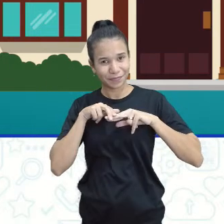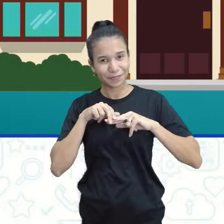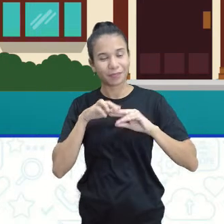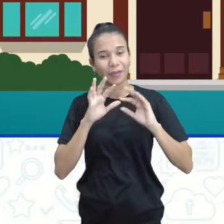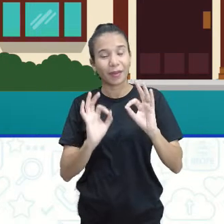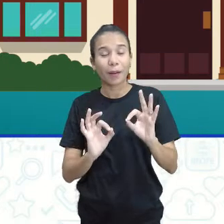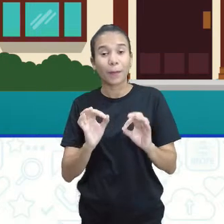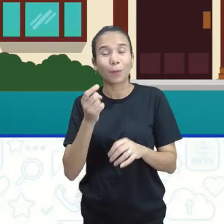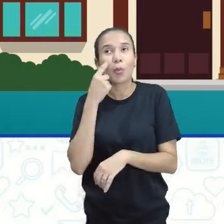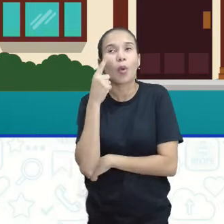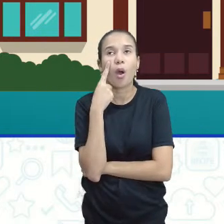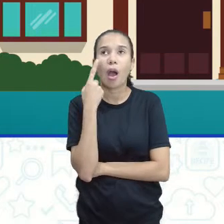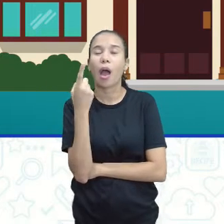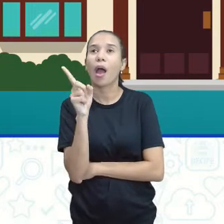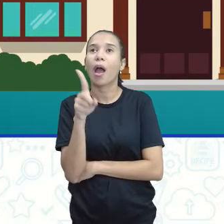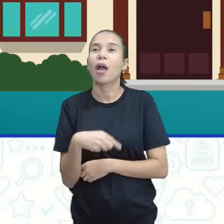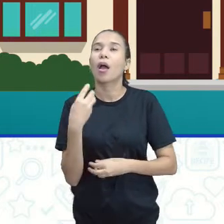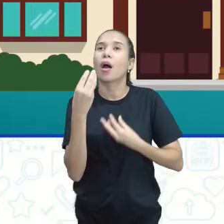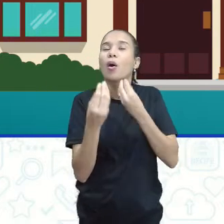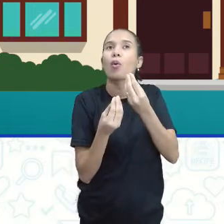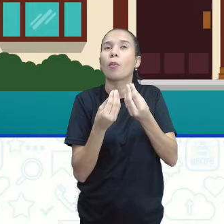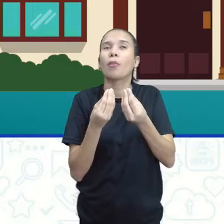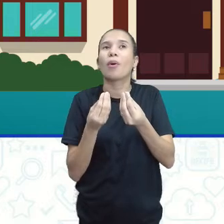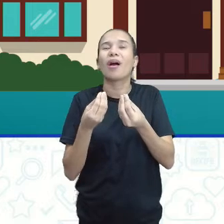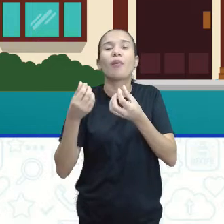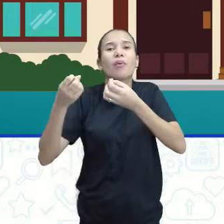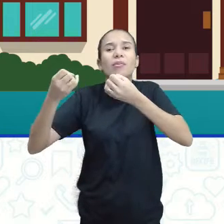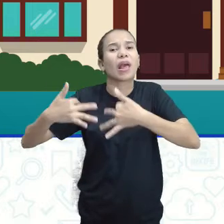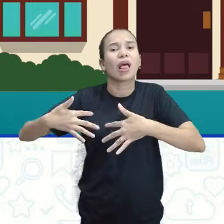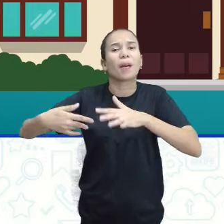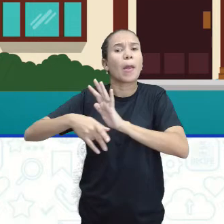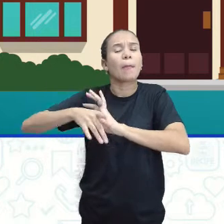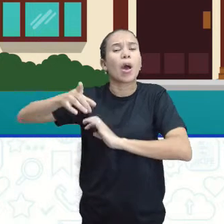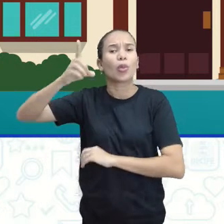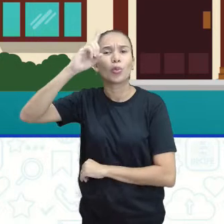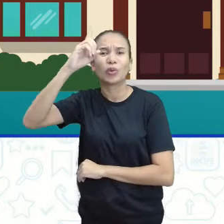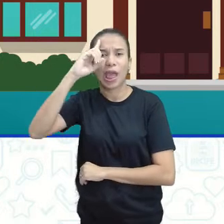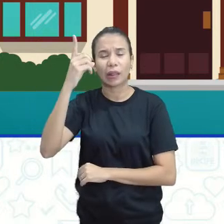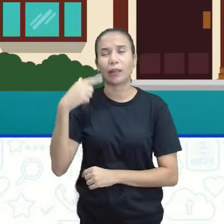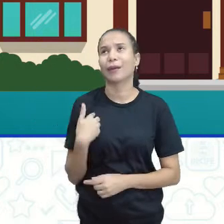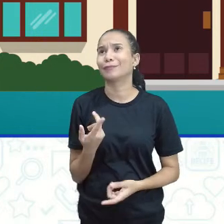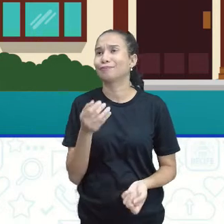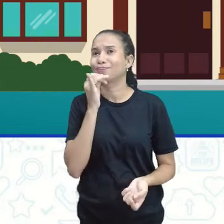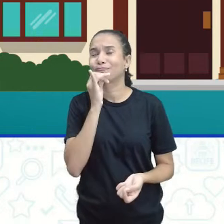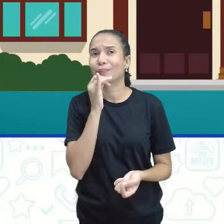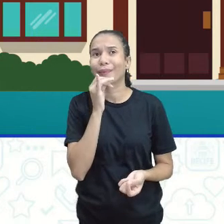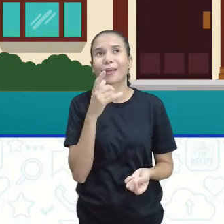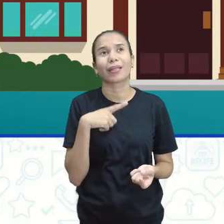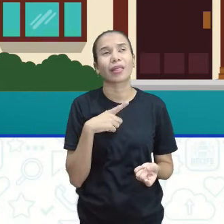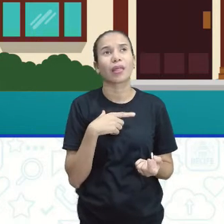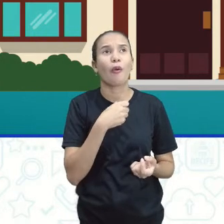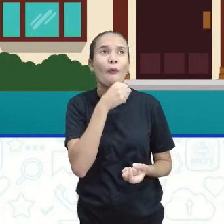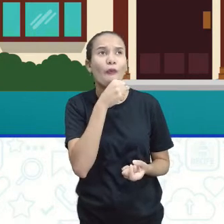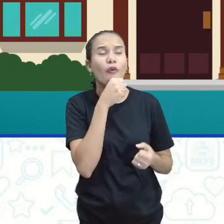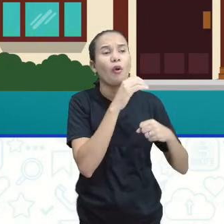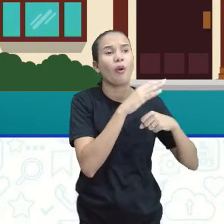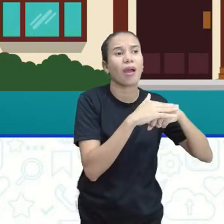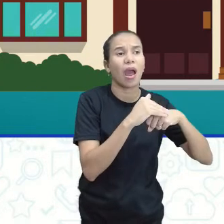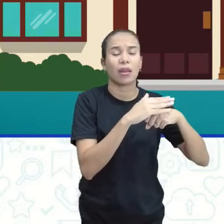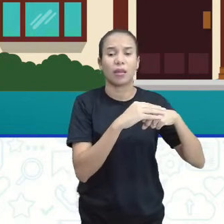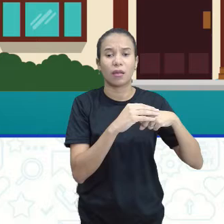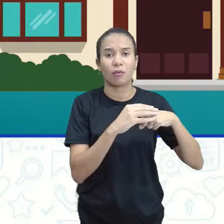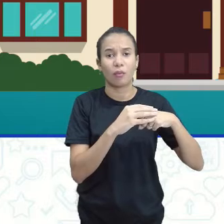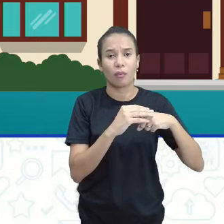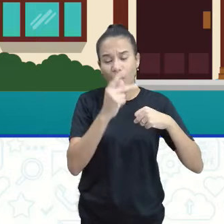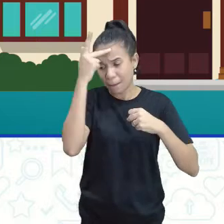Mas vejam, em tese é um relato prosaico do dia a dia. Quem não tem uma avó ou um avô carinhoso ou algum parente que faça